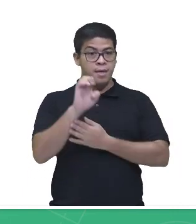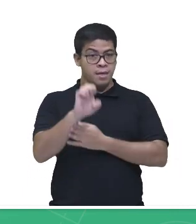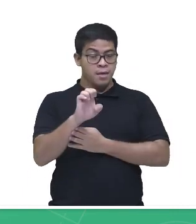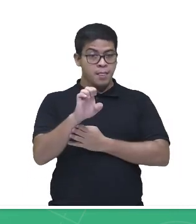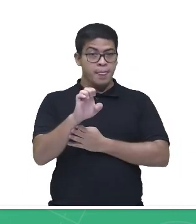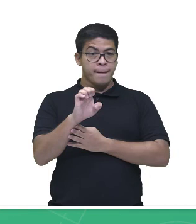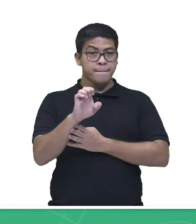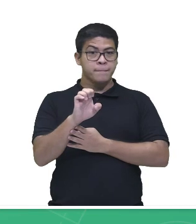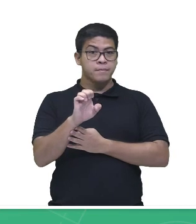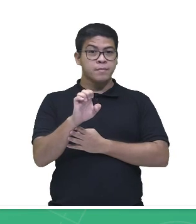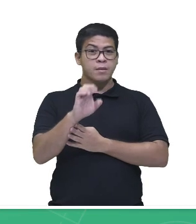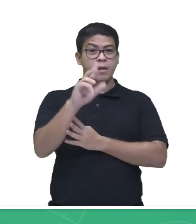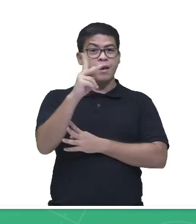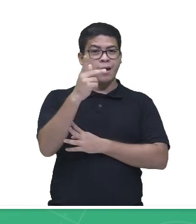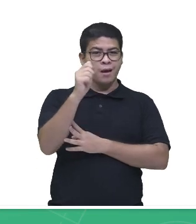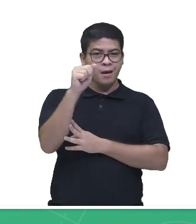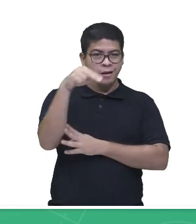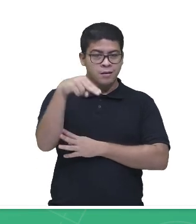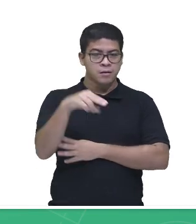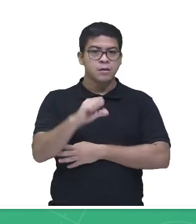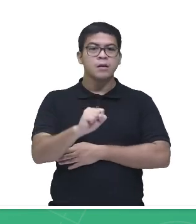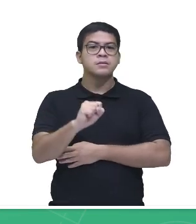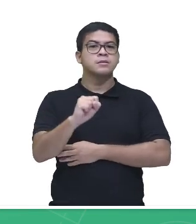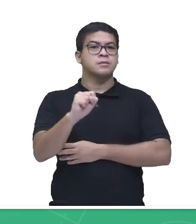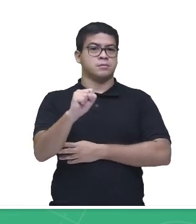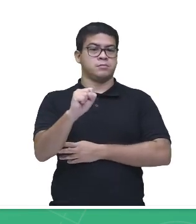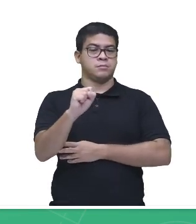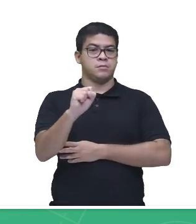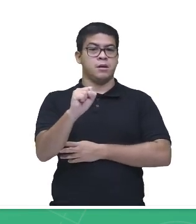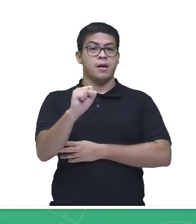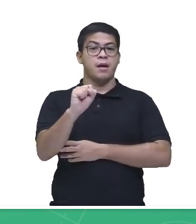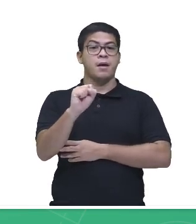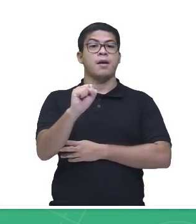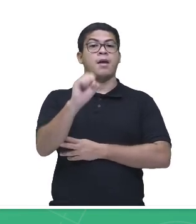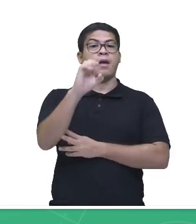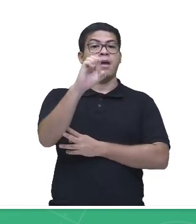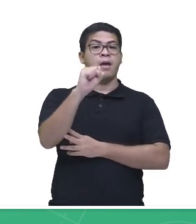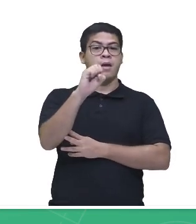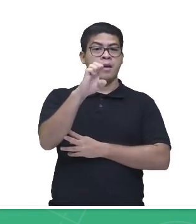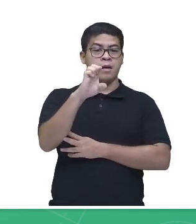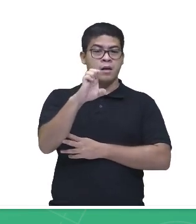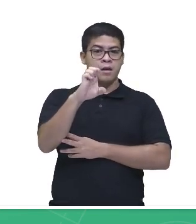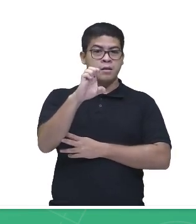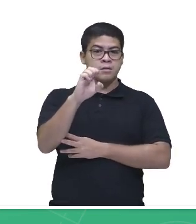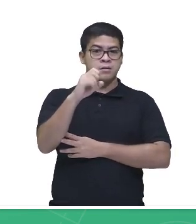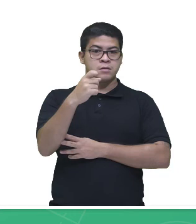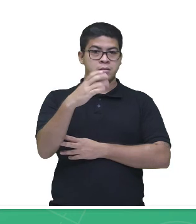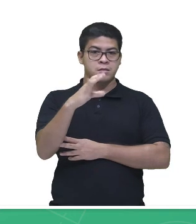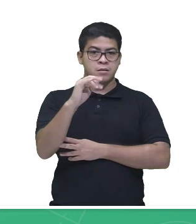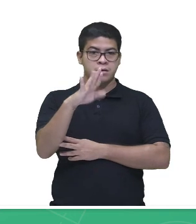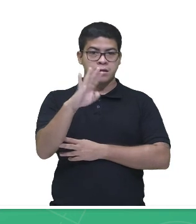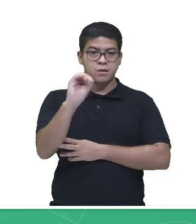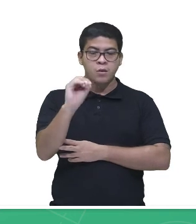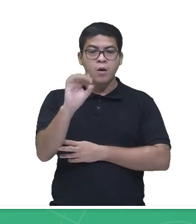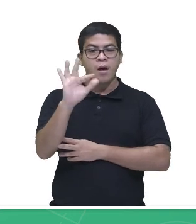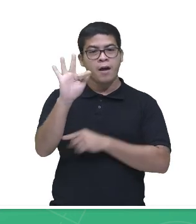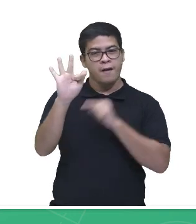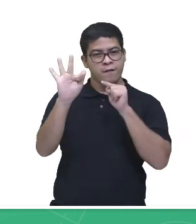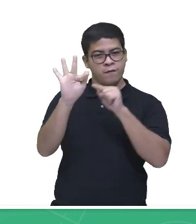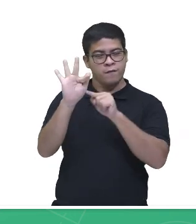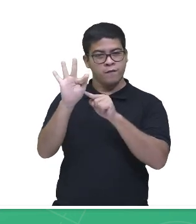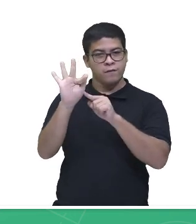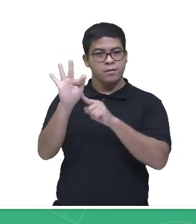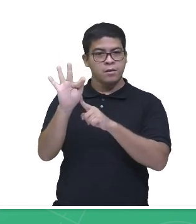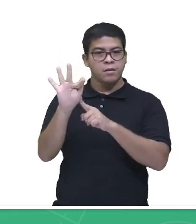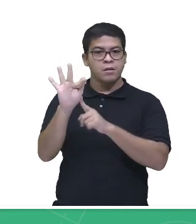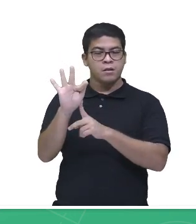as. Tu has escrito, ok? F, todavia no, yo, já me deu o yo aí.